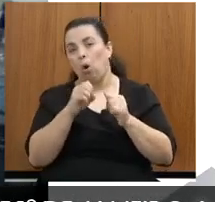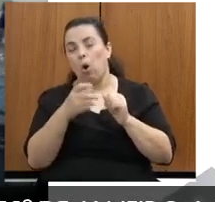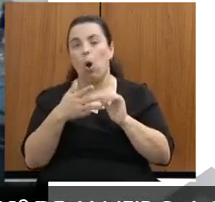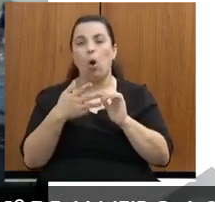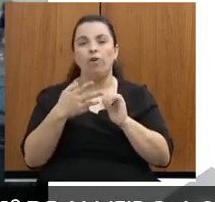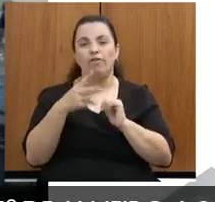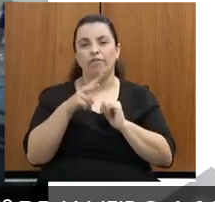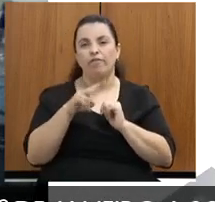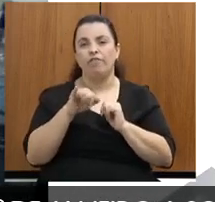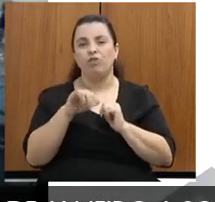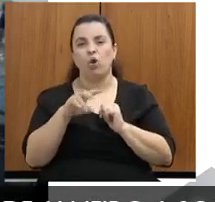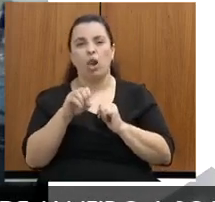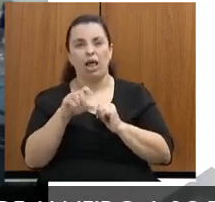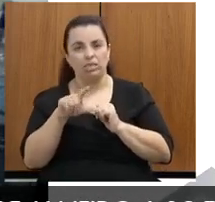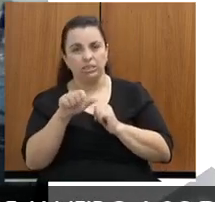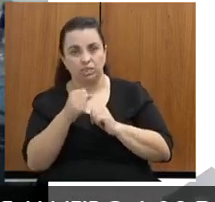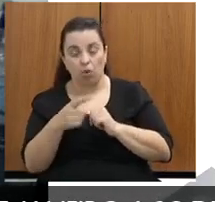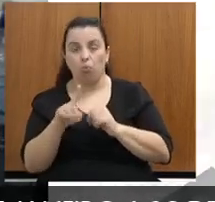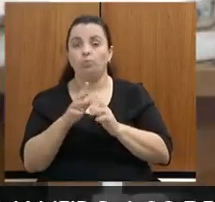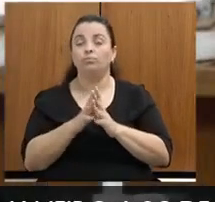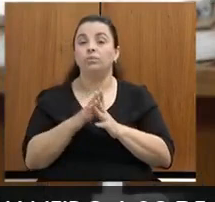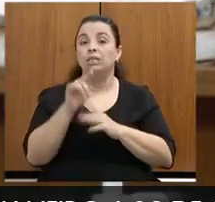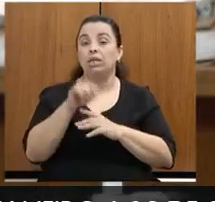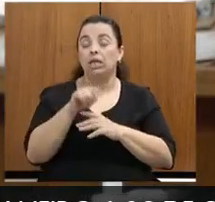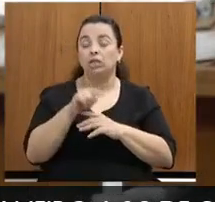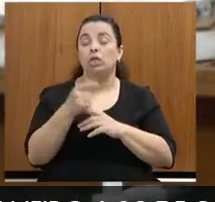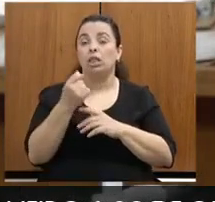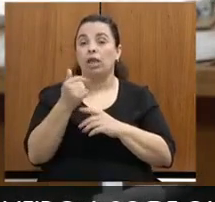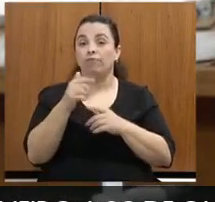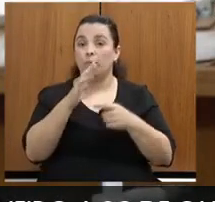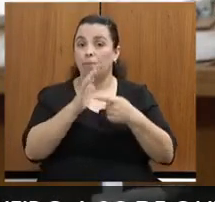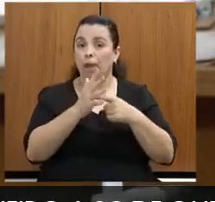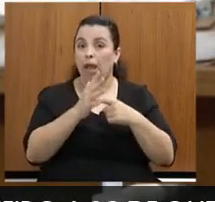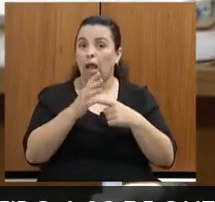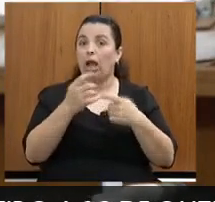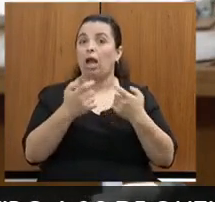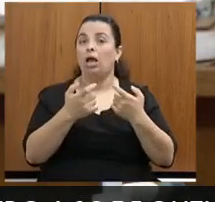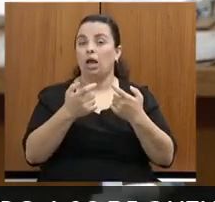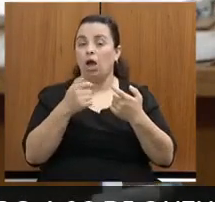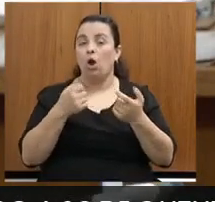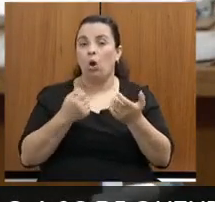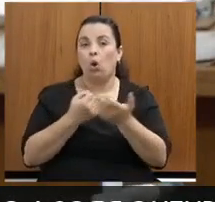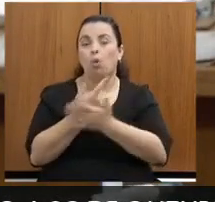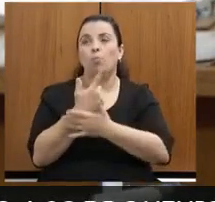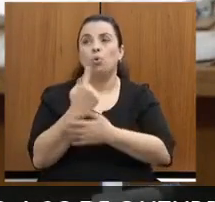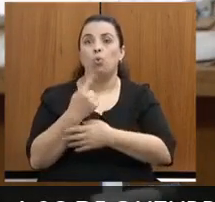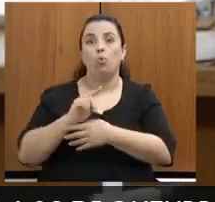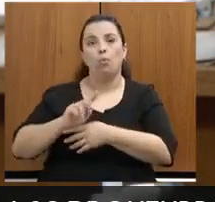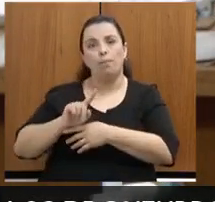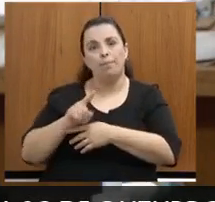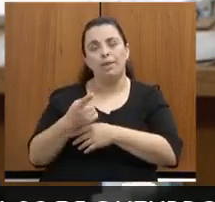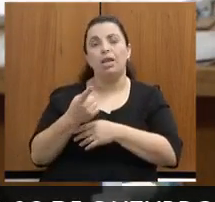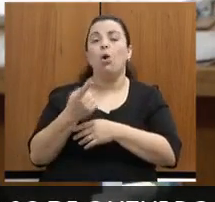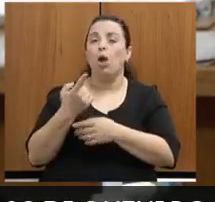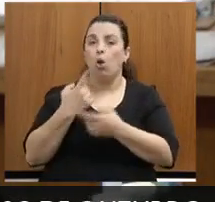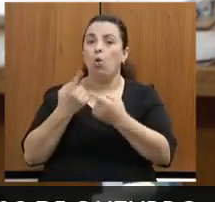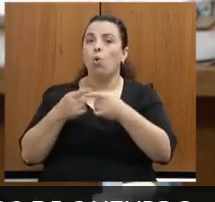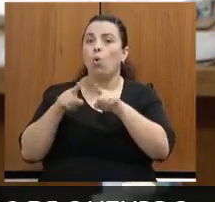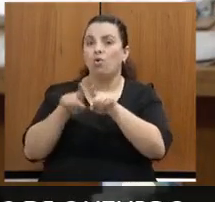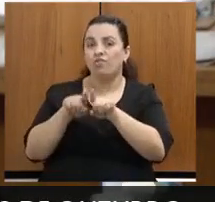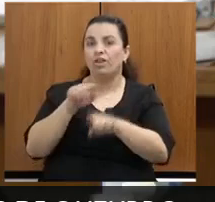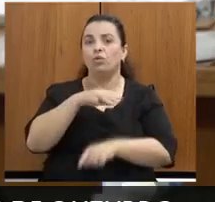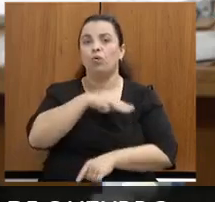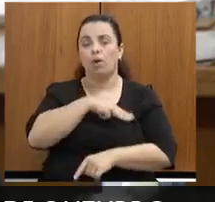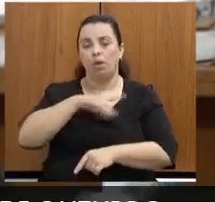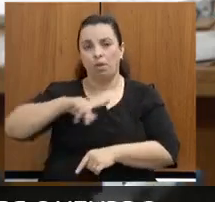reais o fruto de um convênio celebrado com o Ministério Público Mineiro ainda